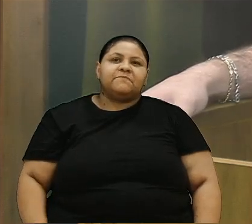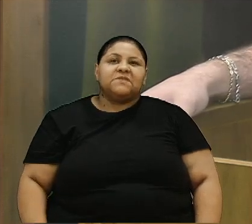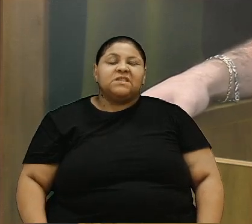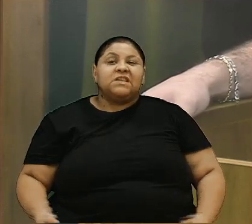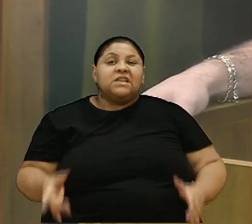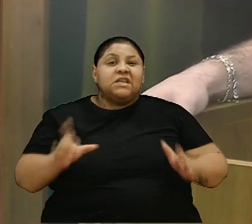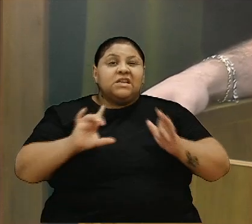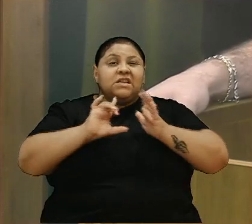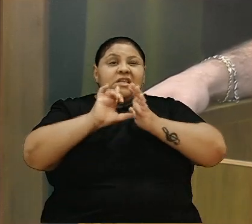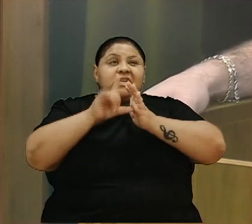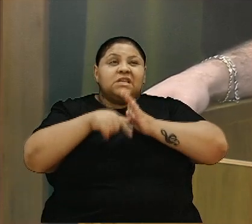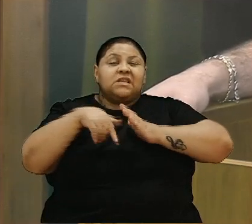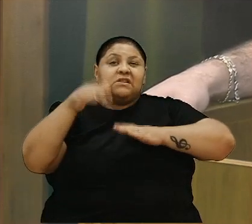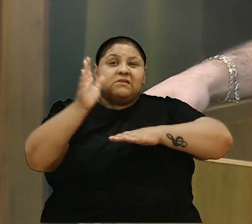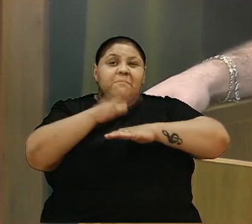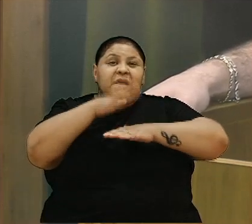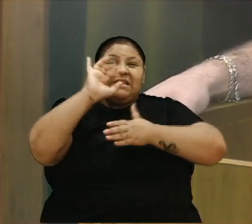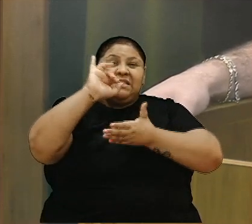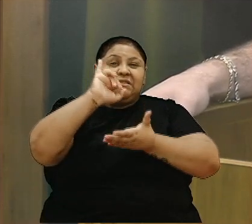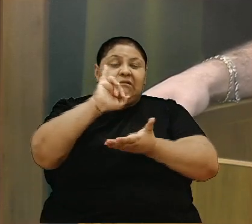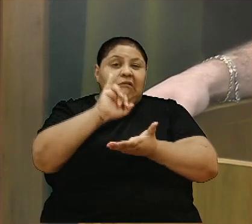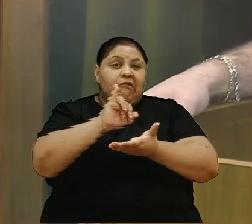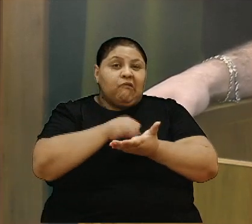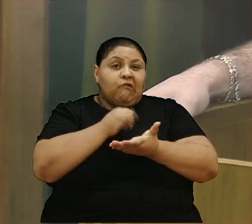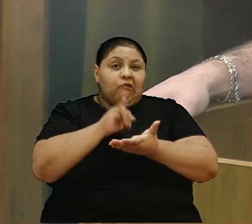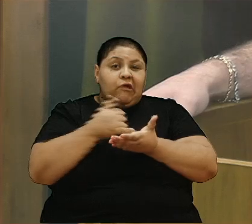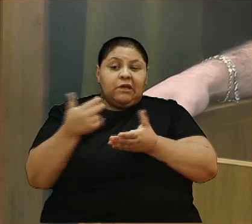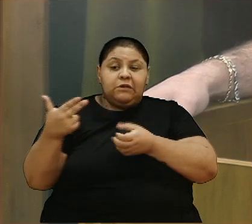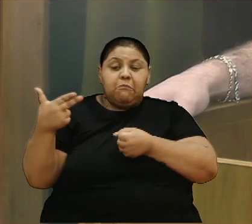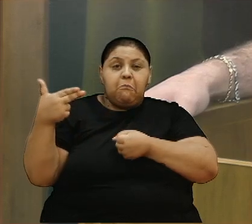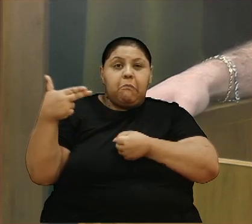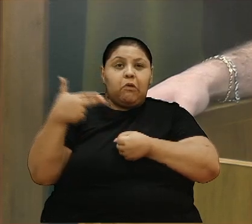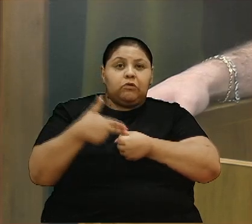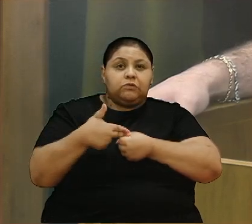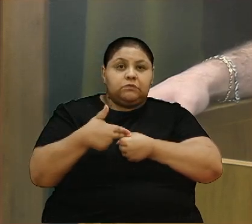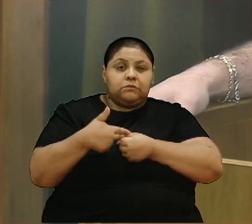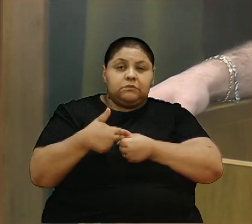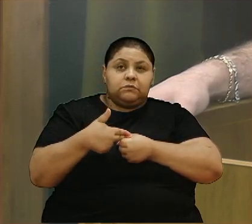enfiar mais imposto de combustível